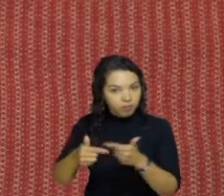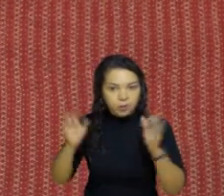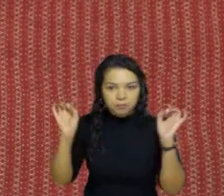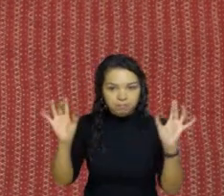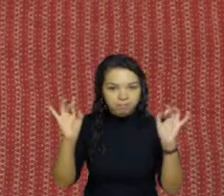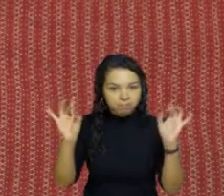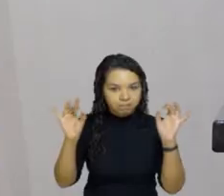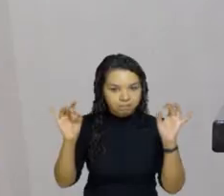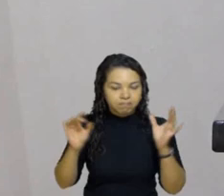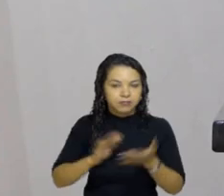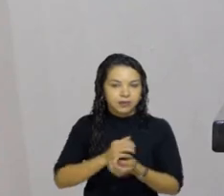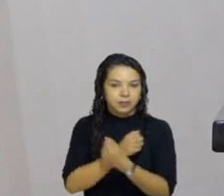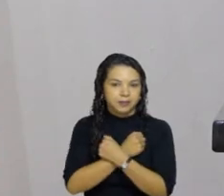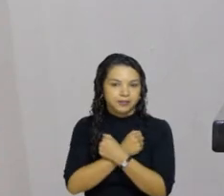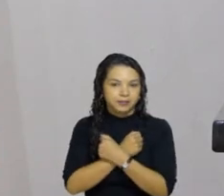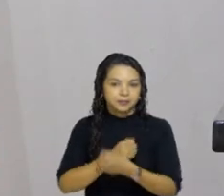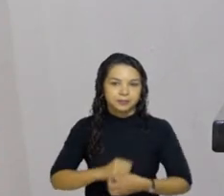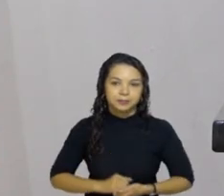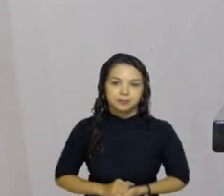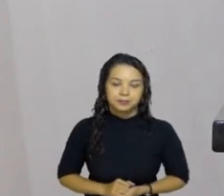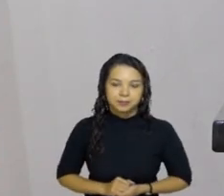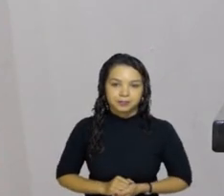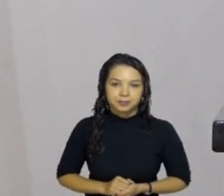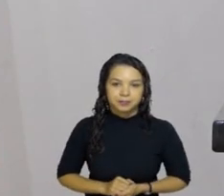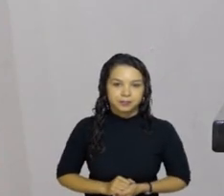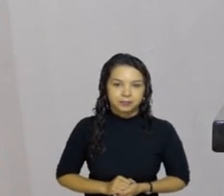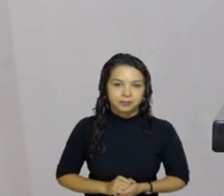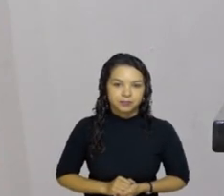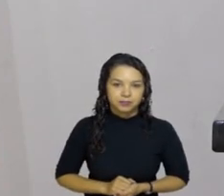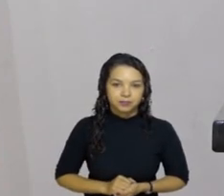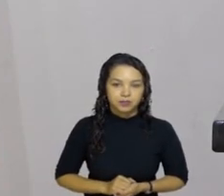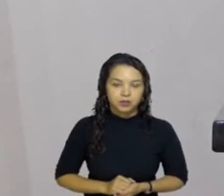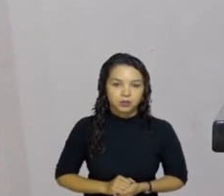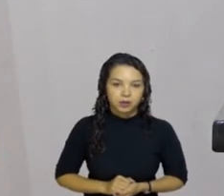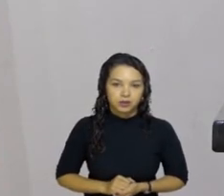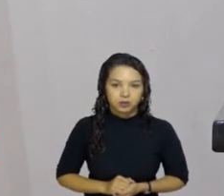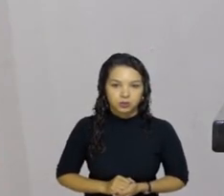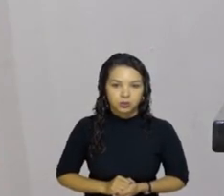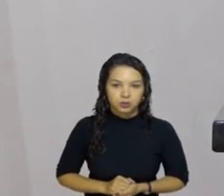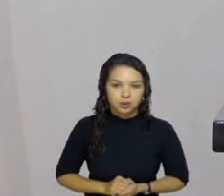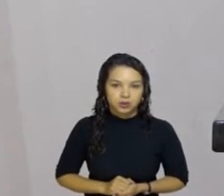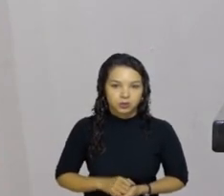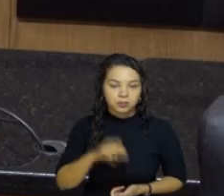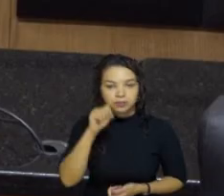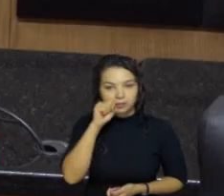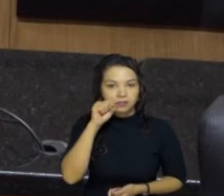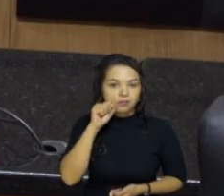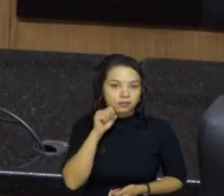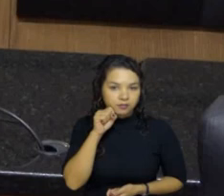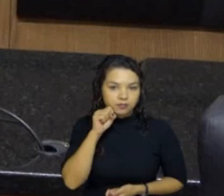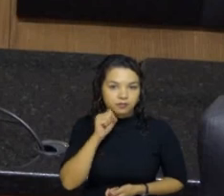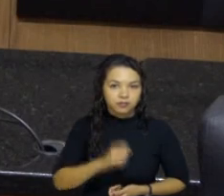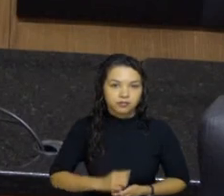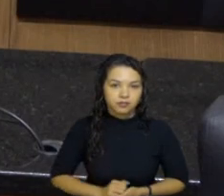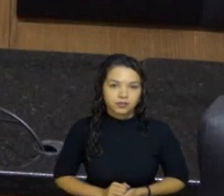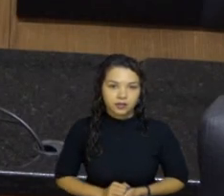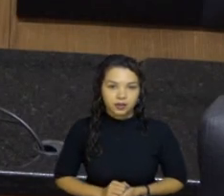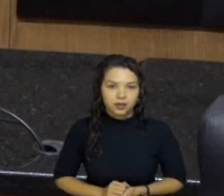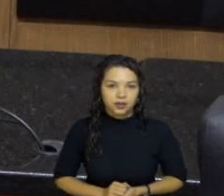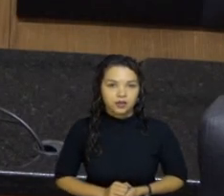Um abraço. Deputado Estênio Sorato. Presidente delegado e deputado